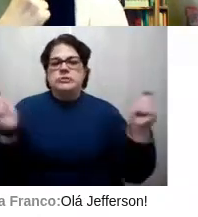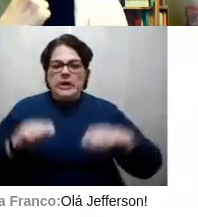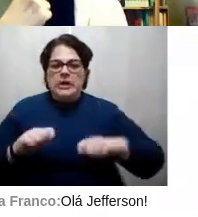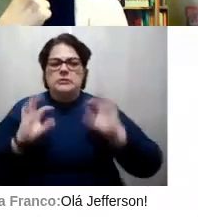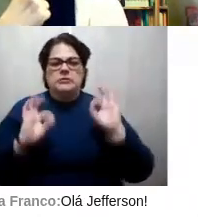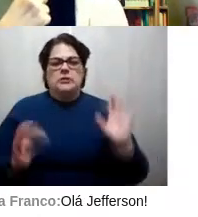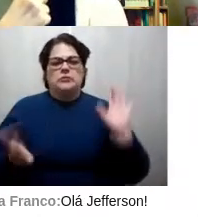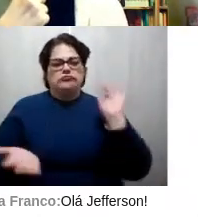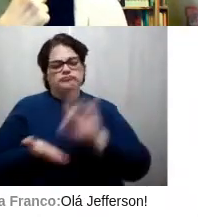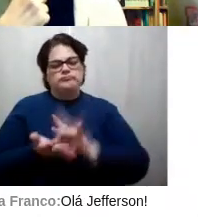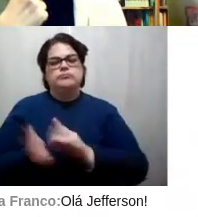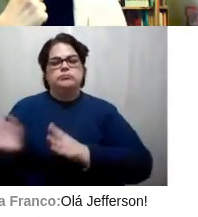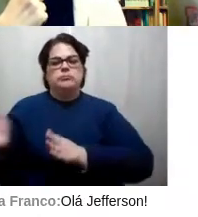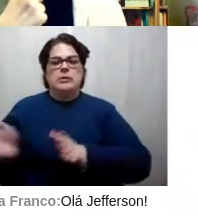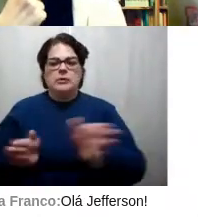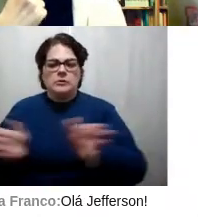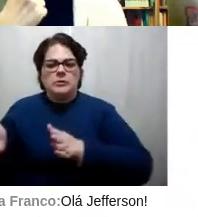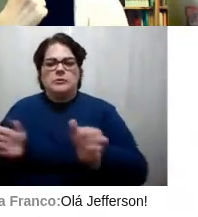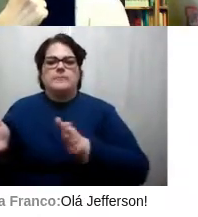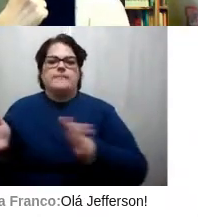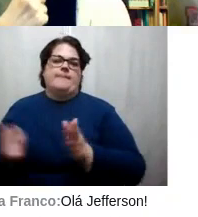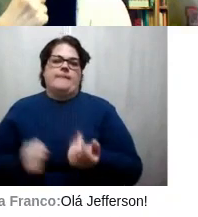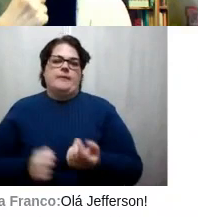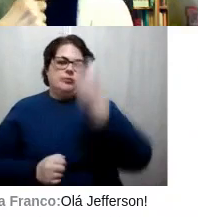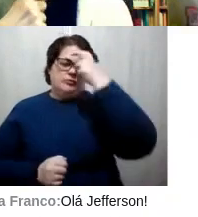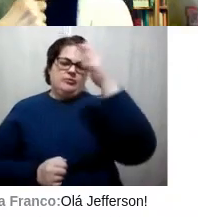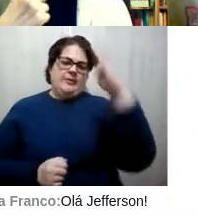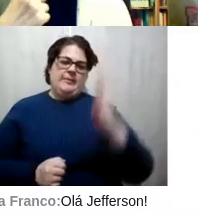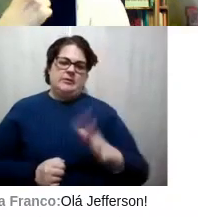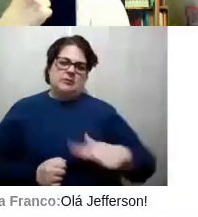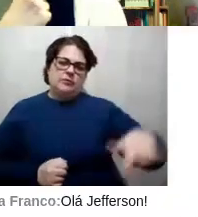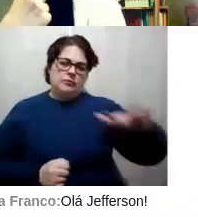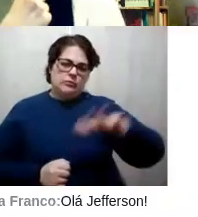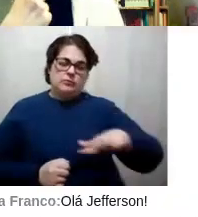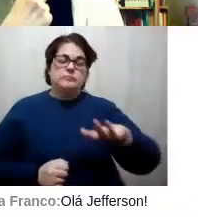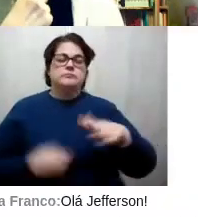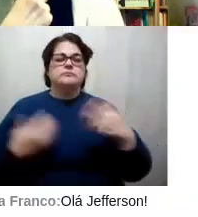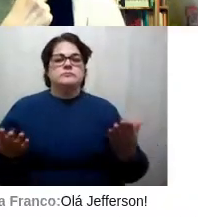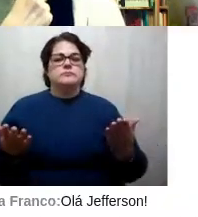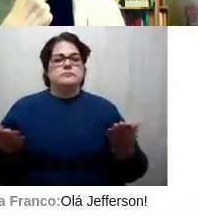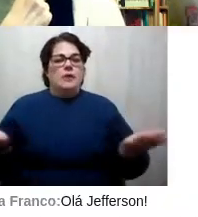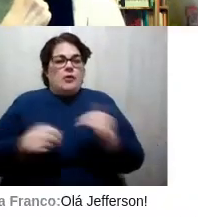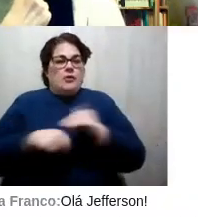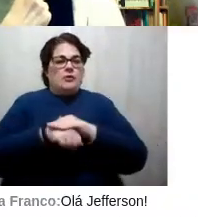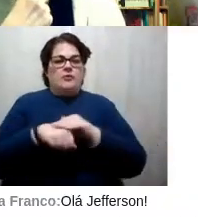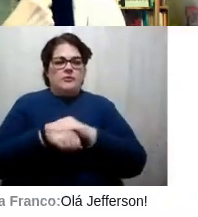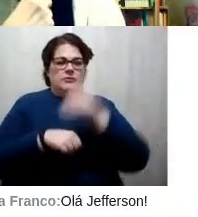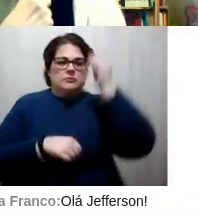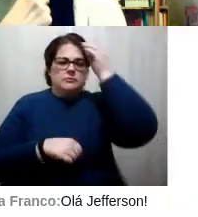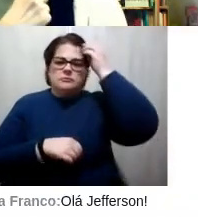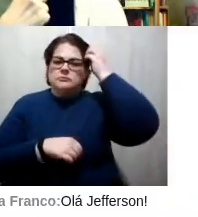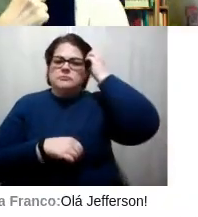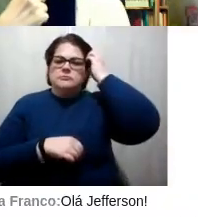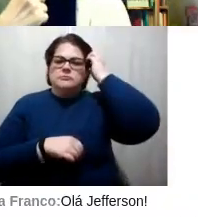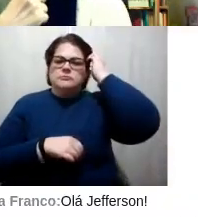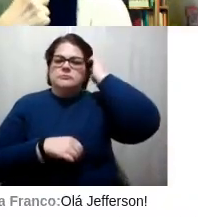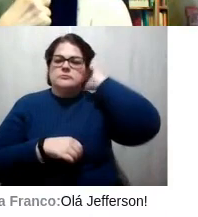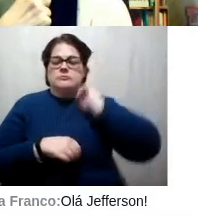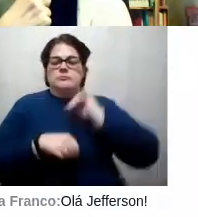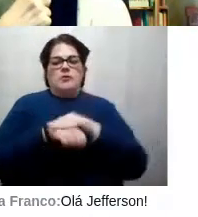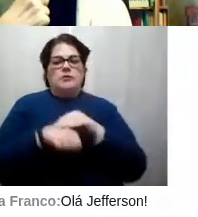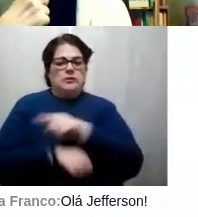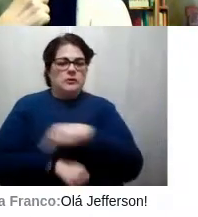tão importante da nossa cultura brasileira, né? Então, para falar conosco, para proferir a nossa última